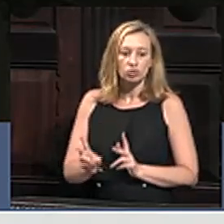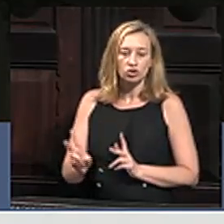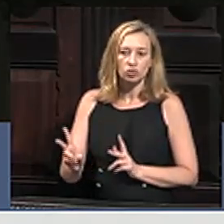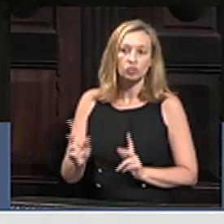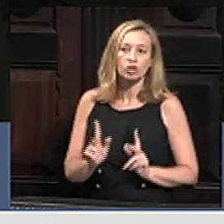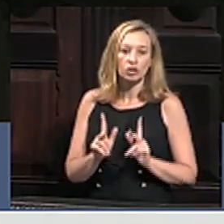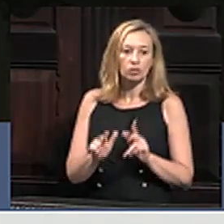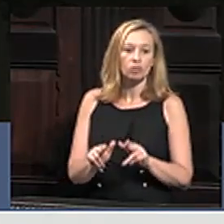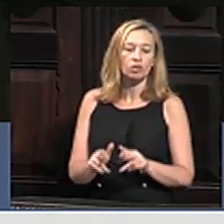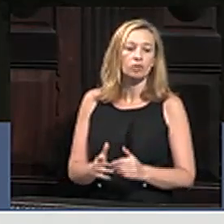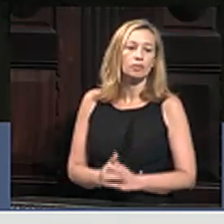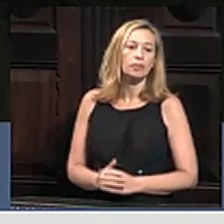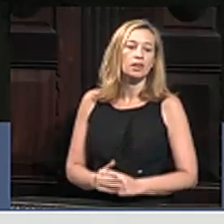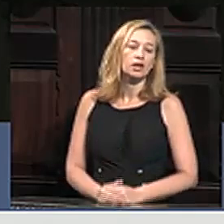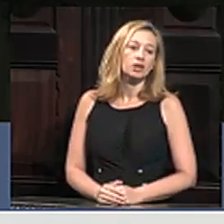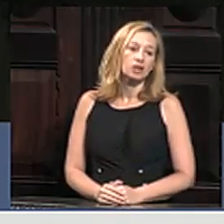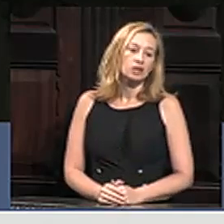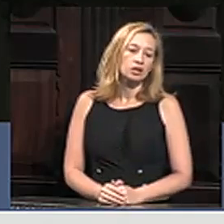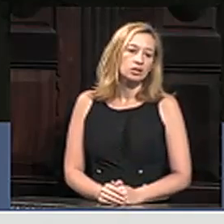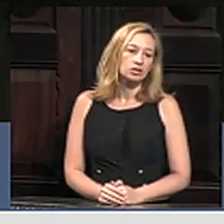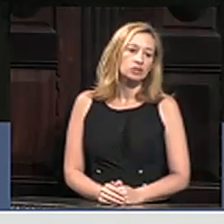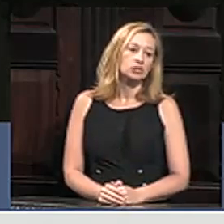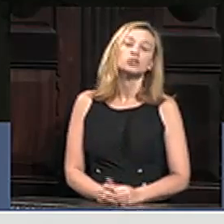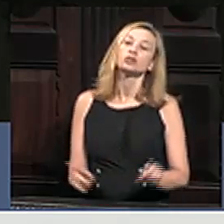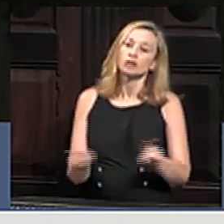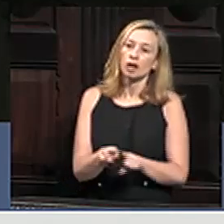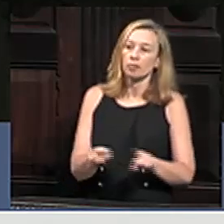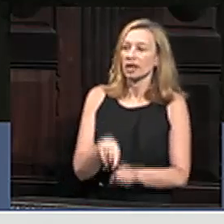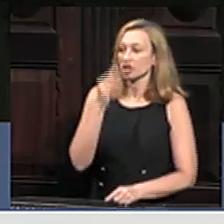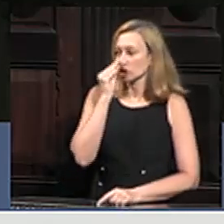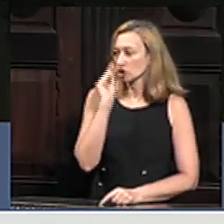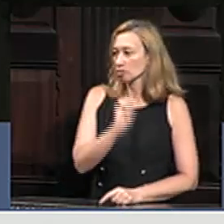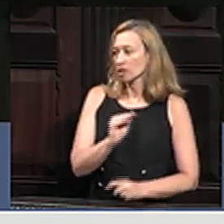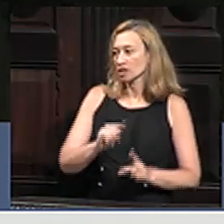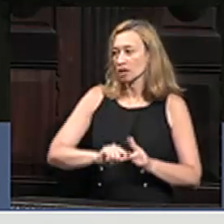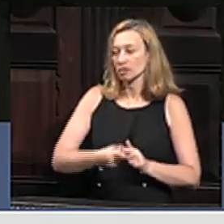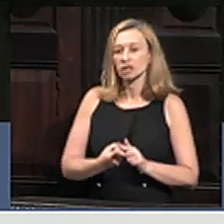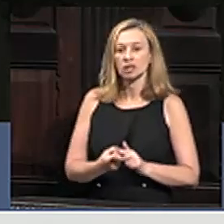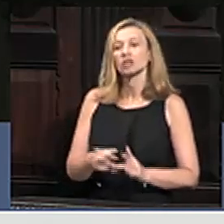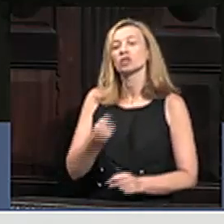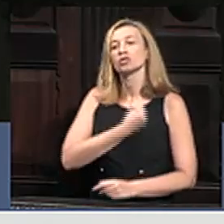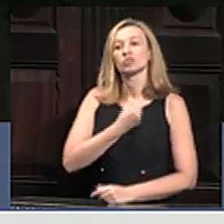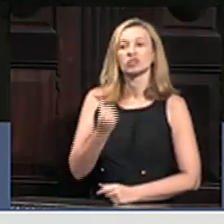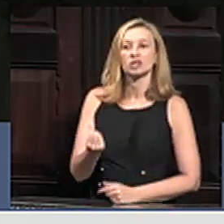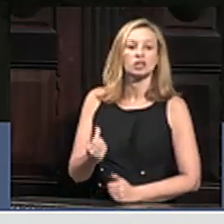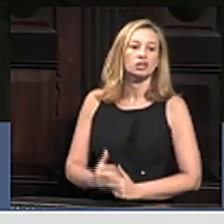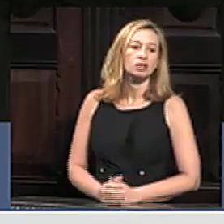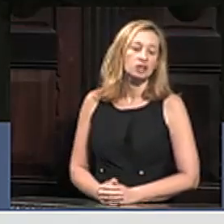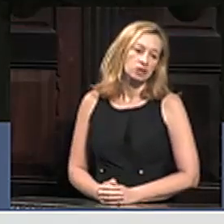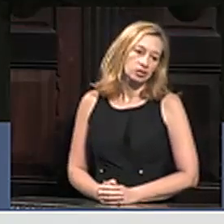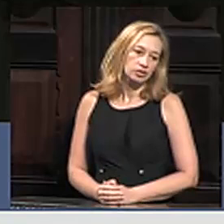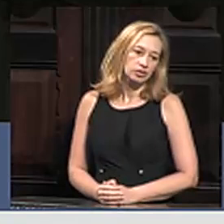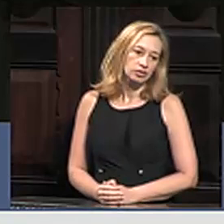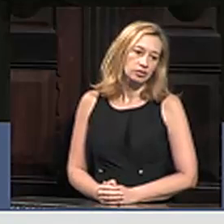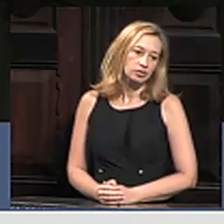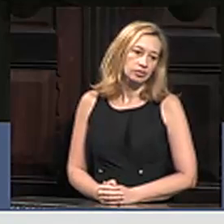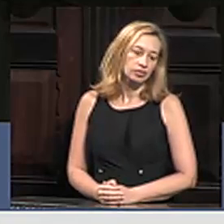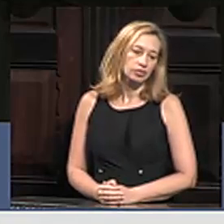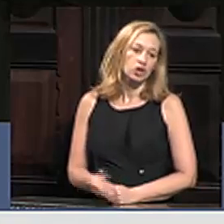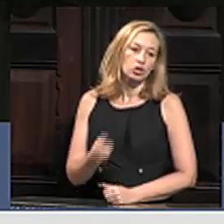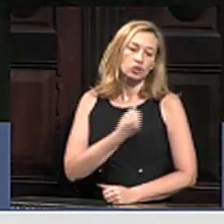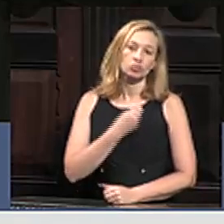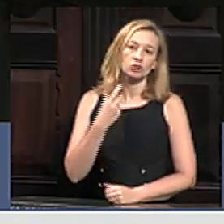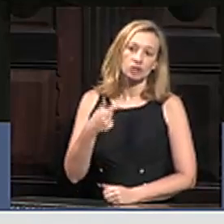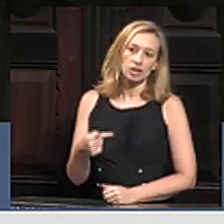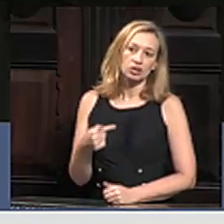caput. Assim posto, também rejeito a modificativa número 6. A supressiva número